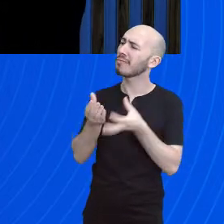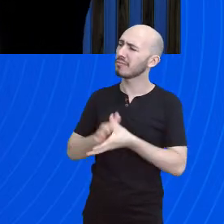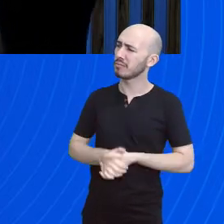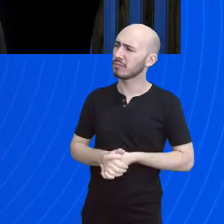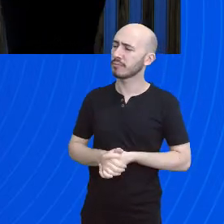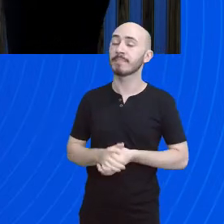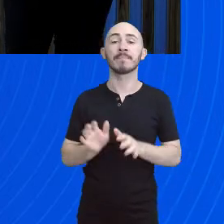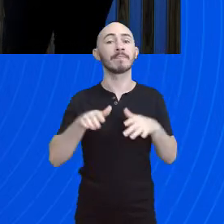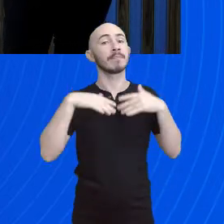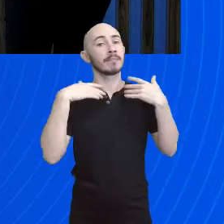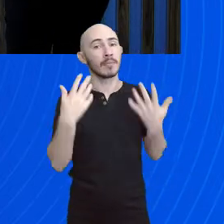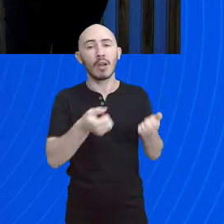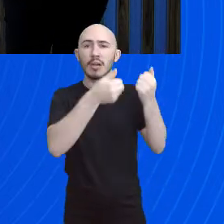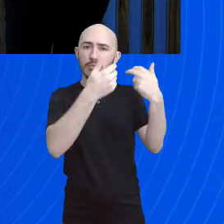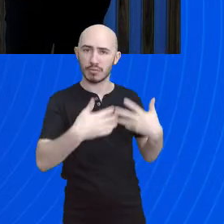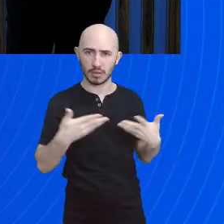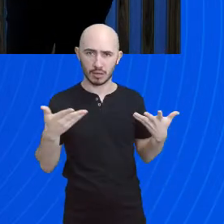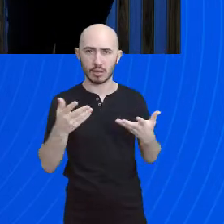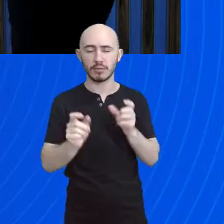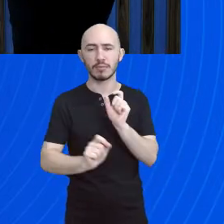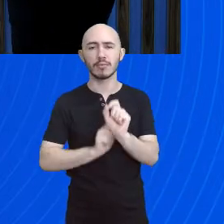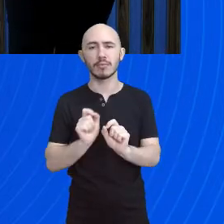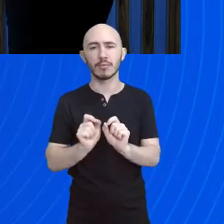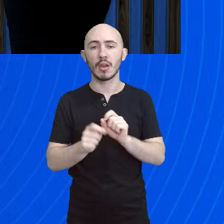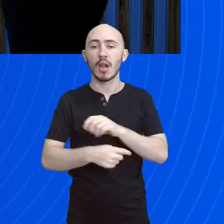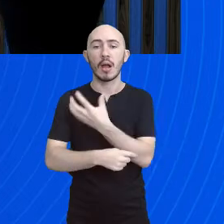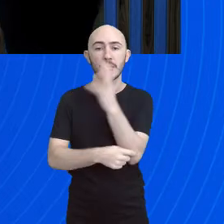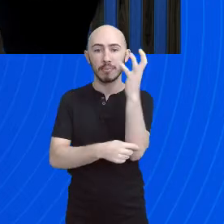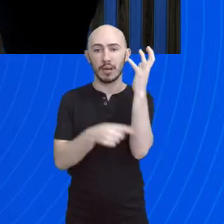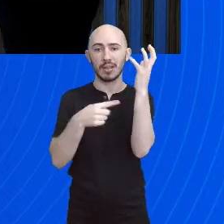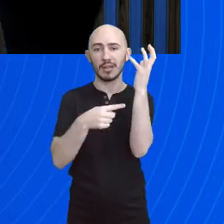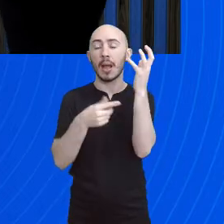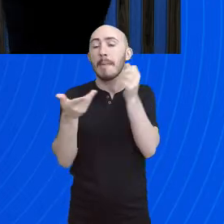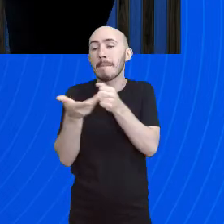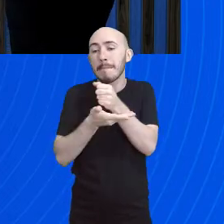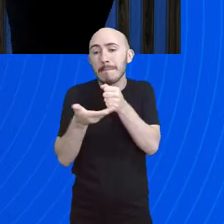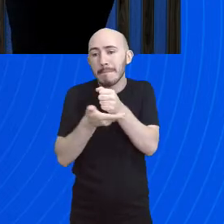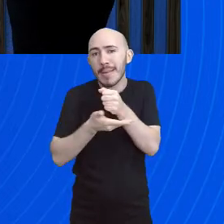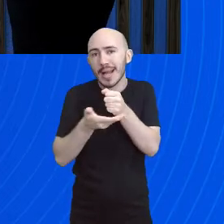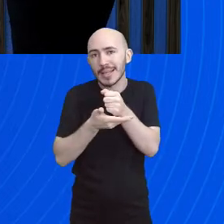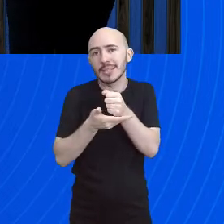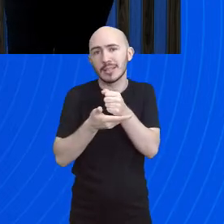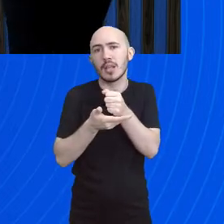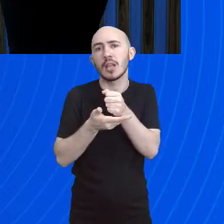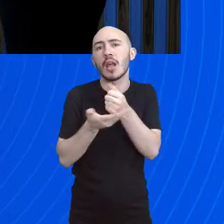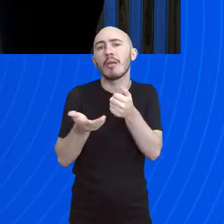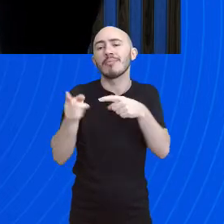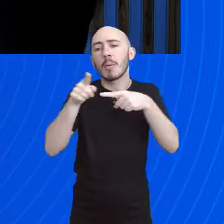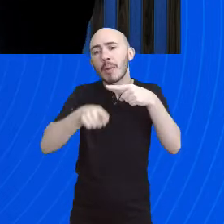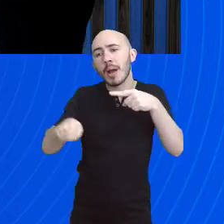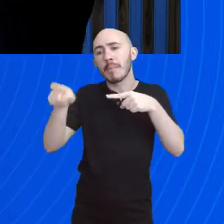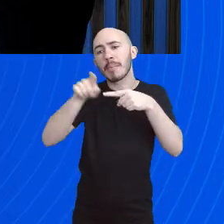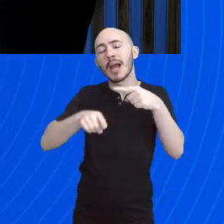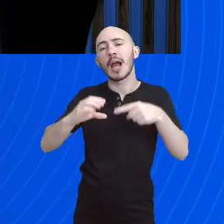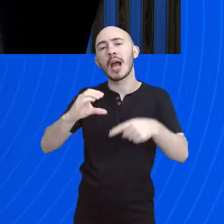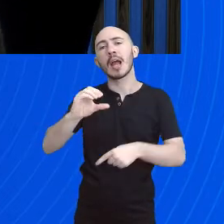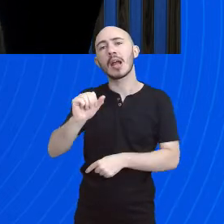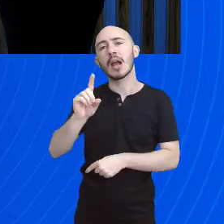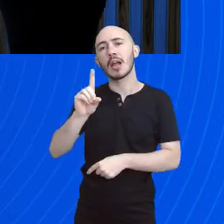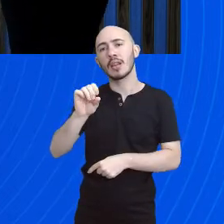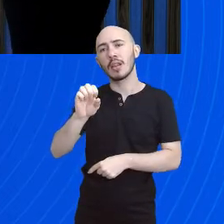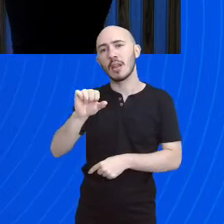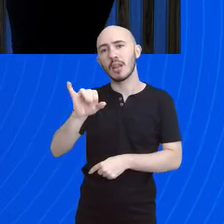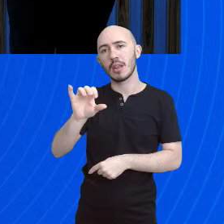é o seguinte: as plantas, elas são a base da cadeia alimentar. Elas são seres